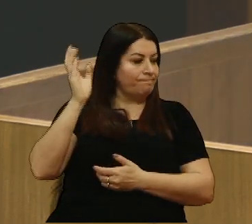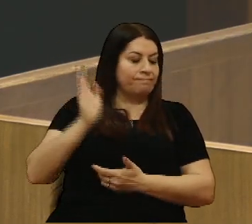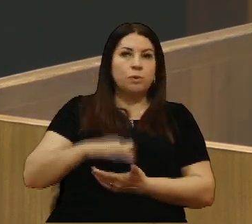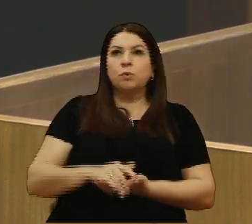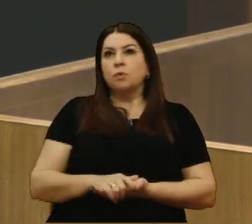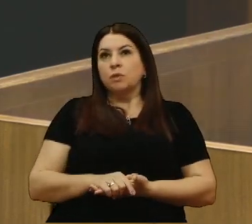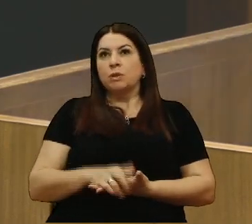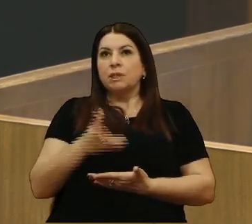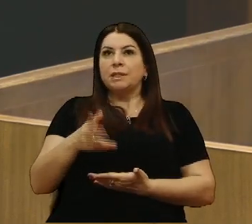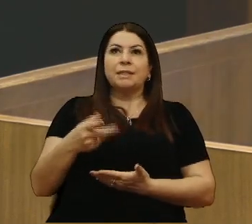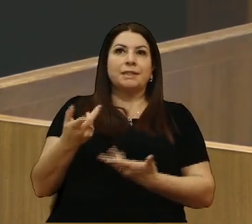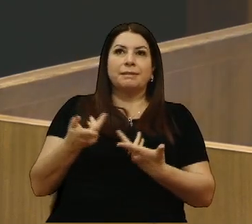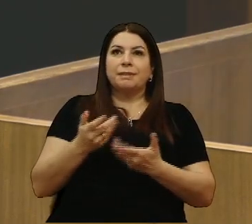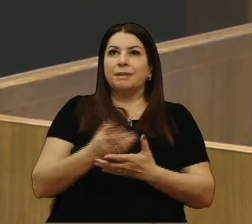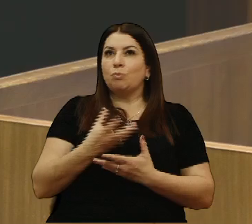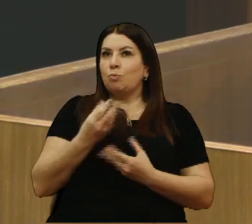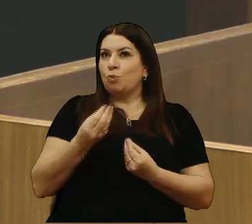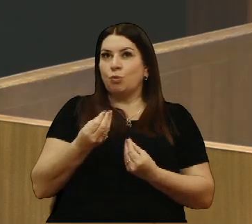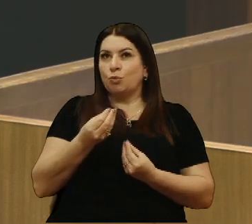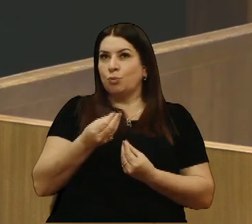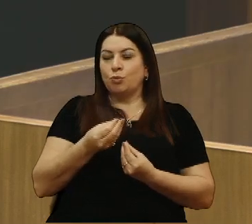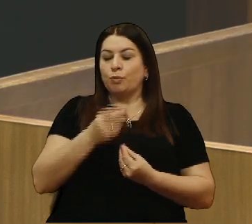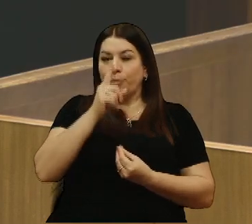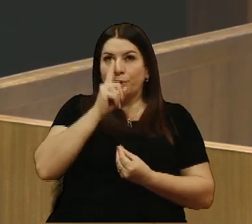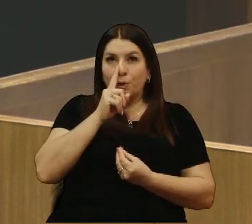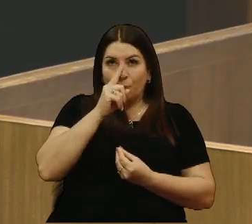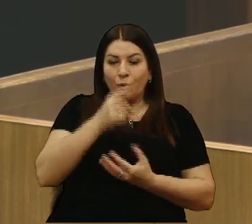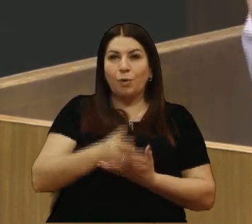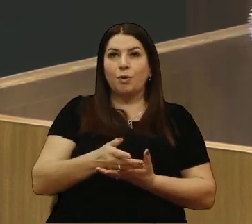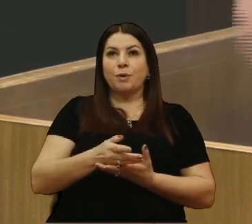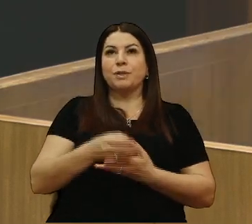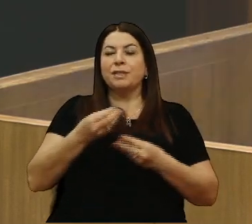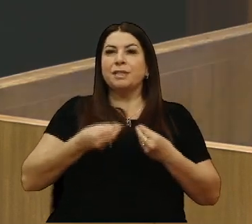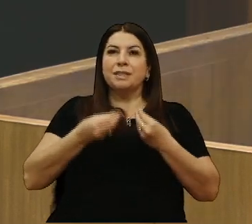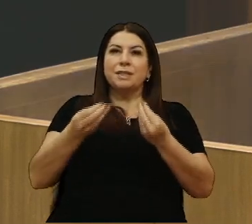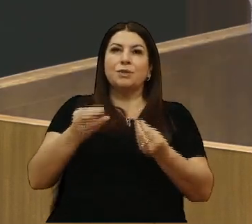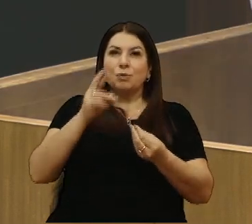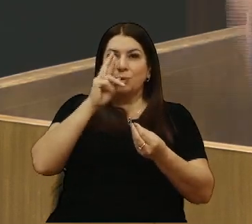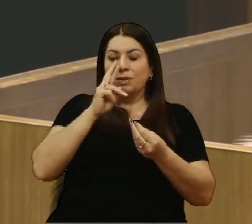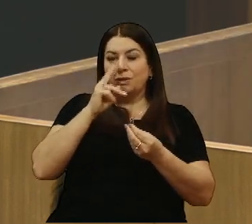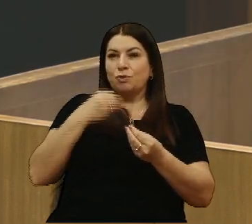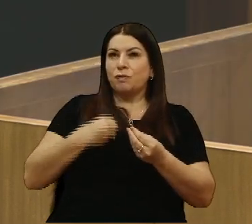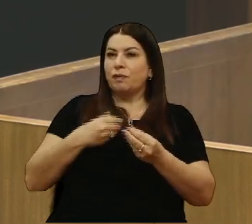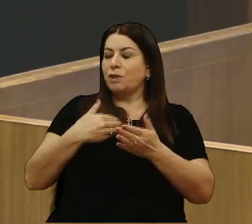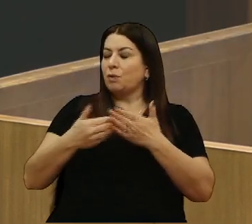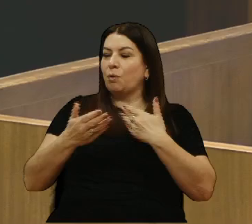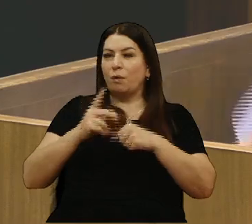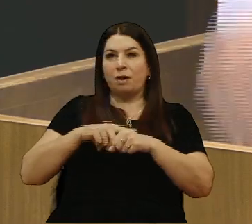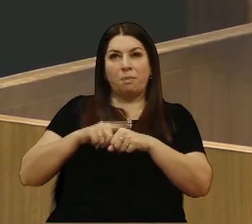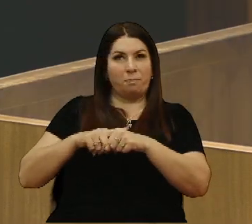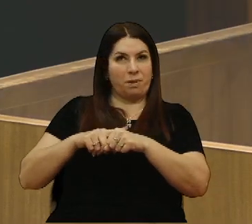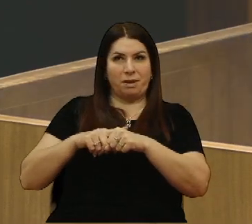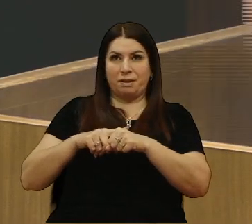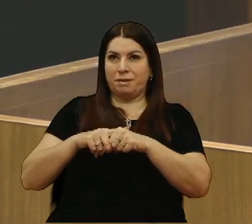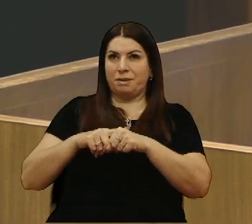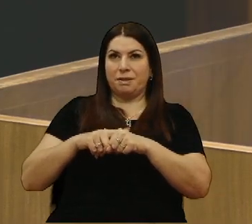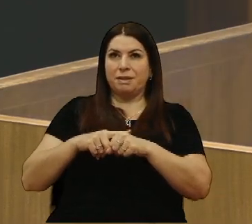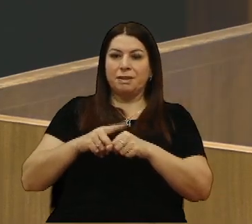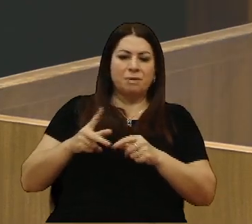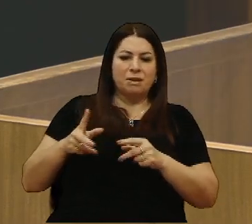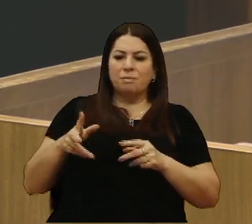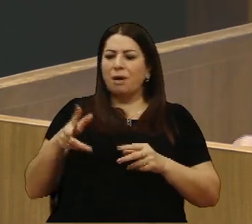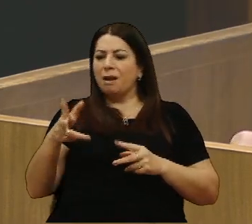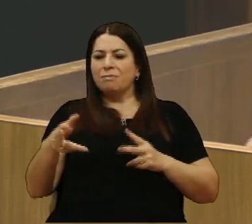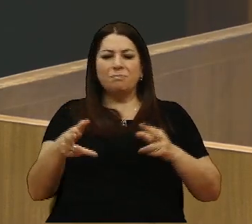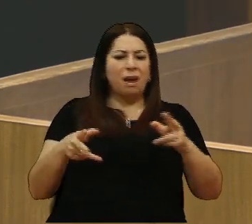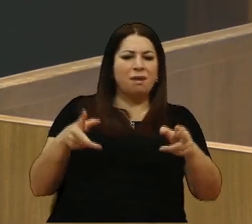absoluta, extrema, perigosa, oferecendo risco de vida a qualquer momento. Uma remendaiada que,